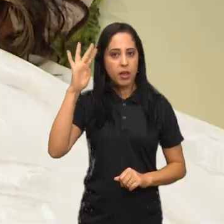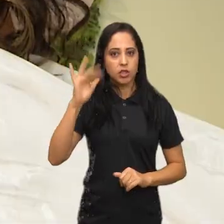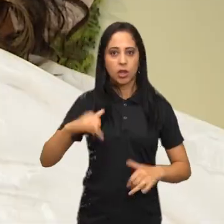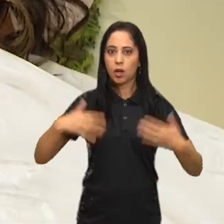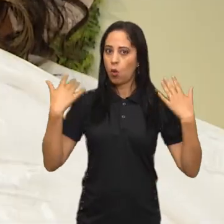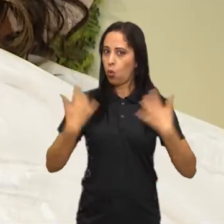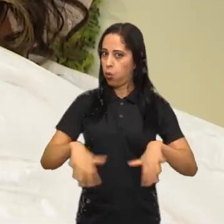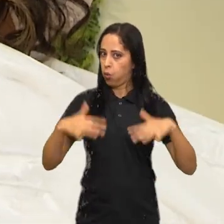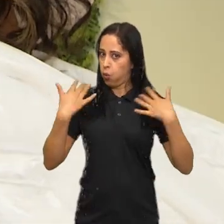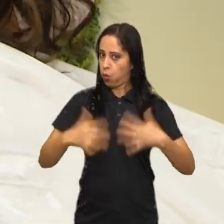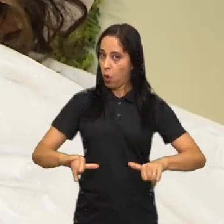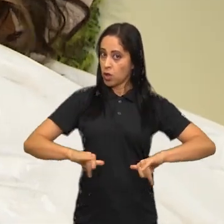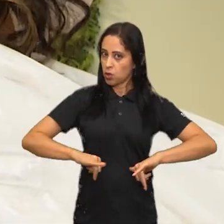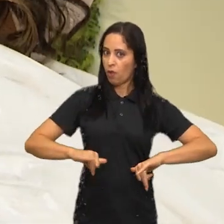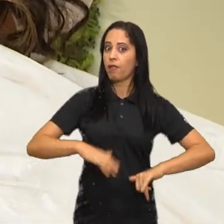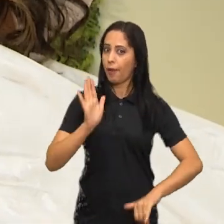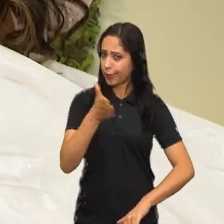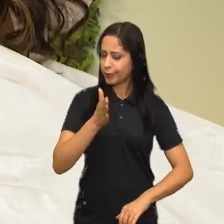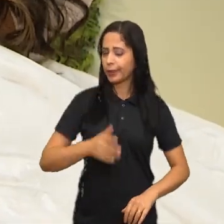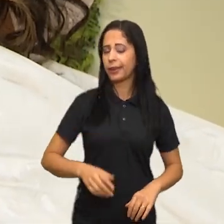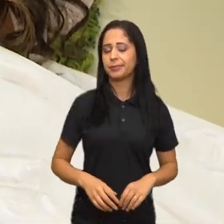enfrentou.